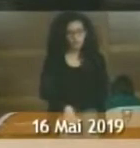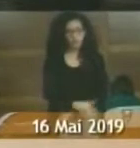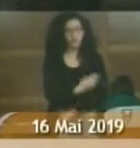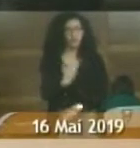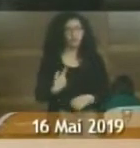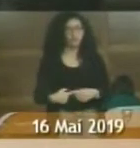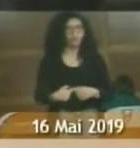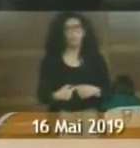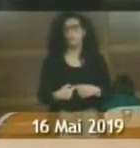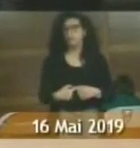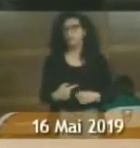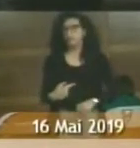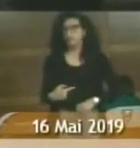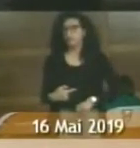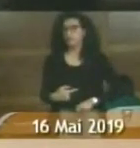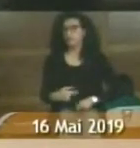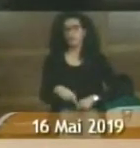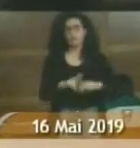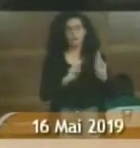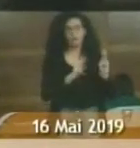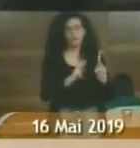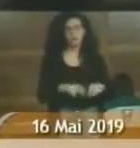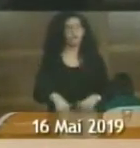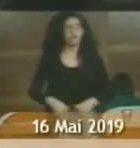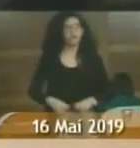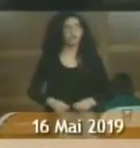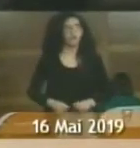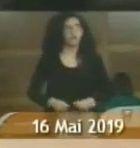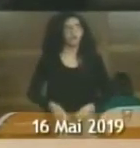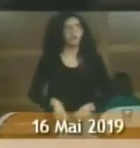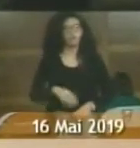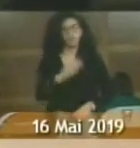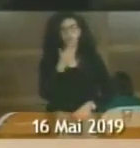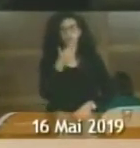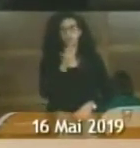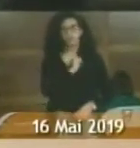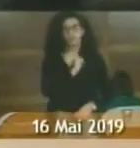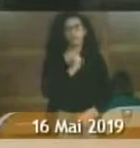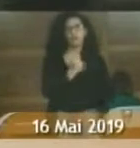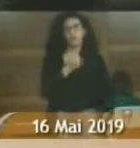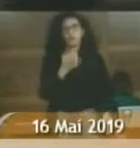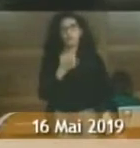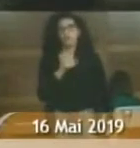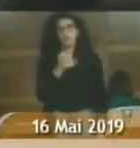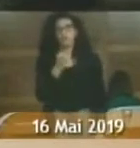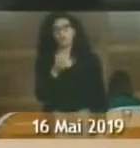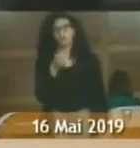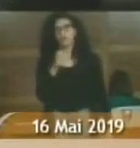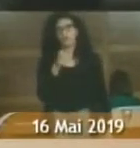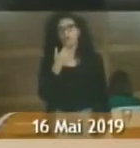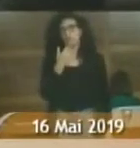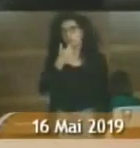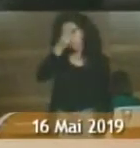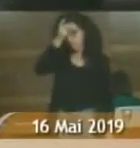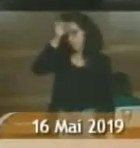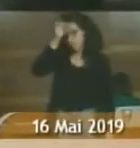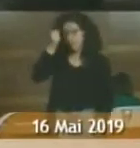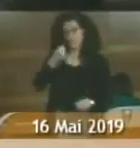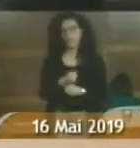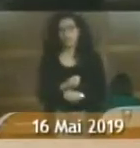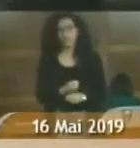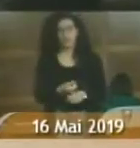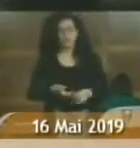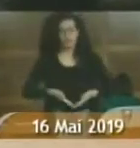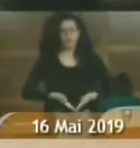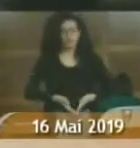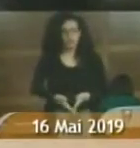Tucano, localizada na Rua da Limeira, no bairro Parque Mambucaba. Indicação número 555, indicando ao prefeito municipal construção de galeria no valão